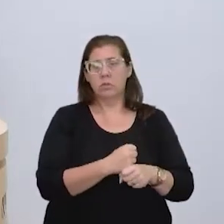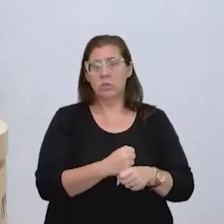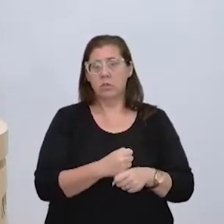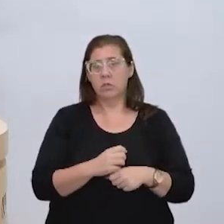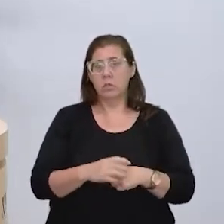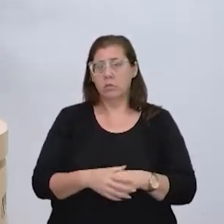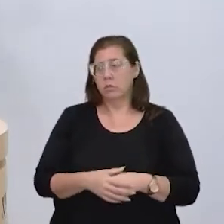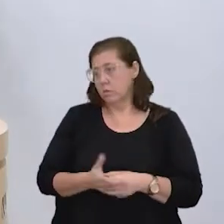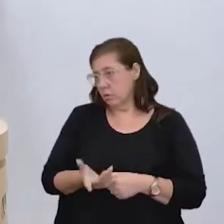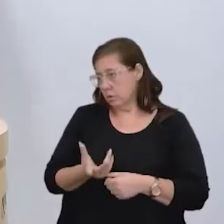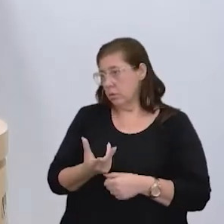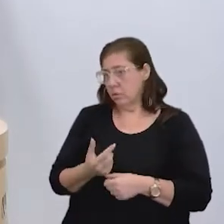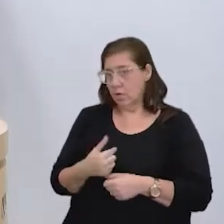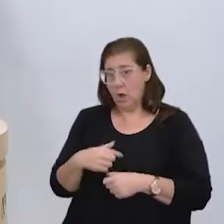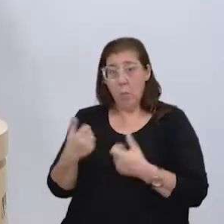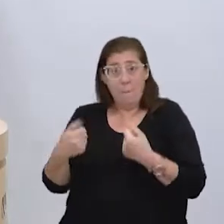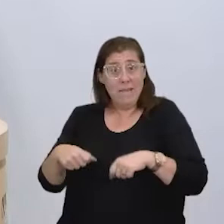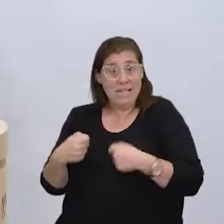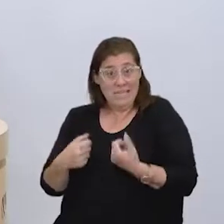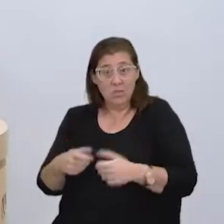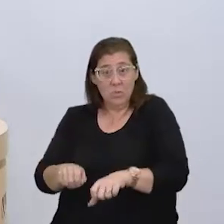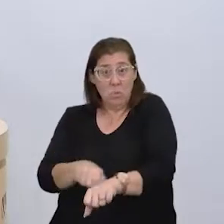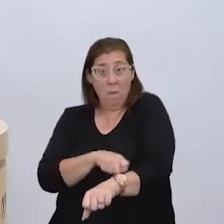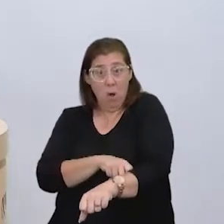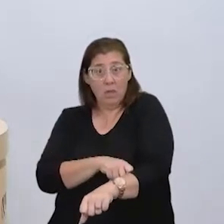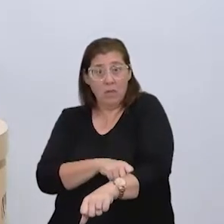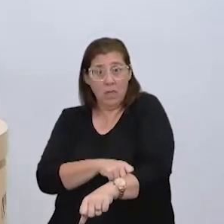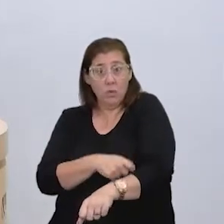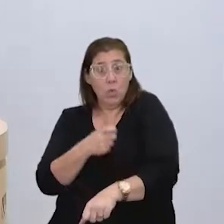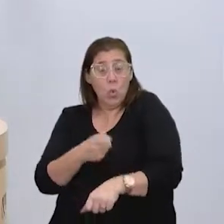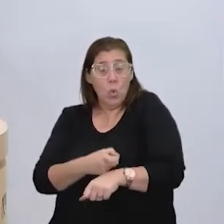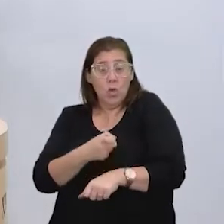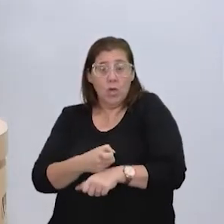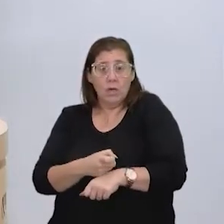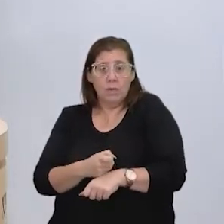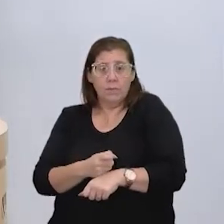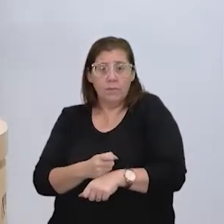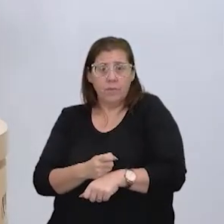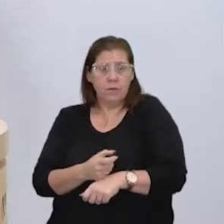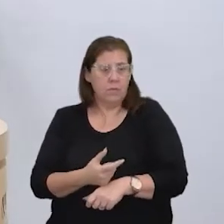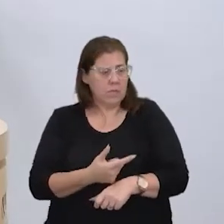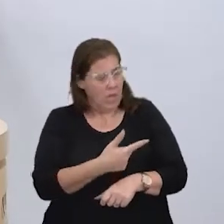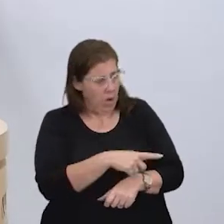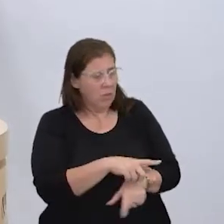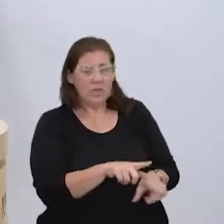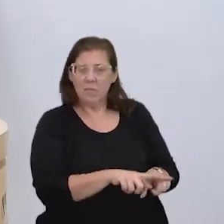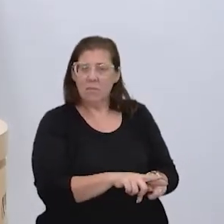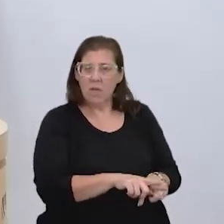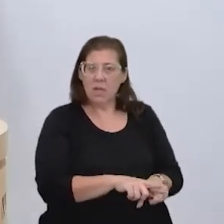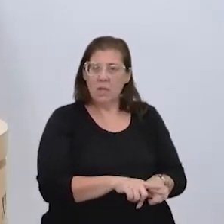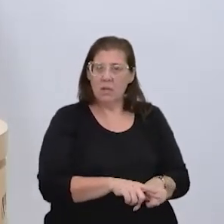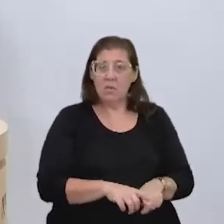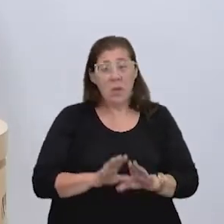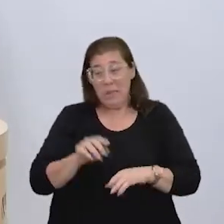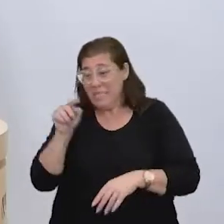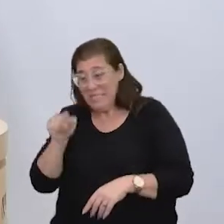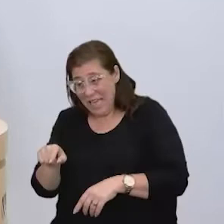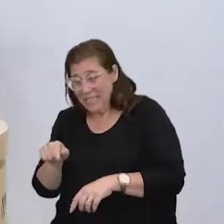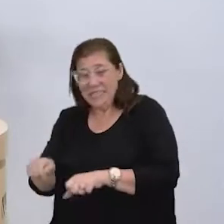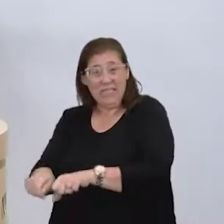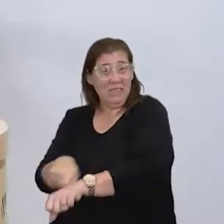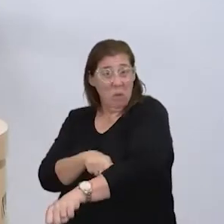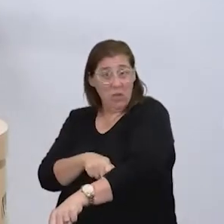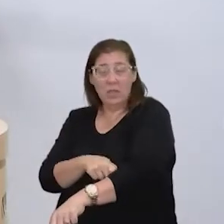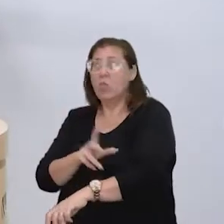aí eu falo, cara, eu preciso dessa bota, porque eu preciso de uma bota que dure. Mas a minha outra não durava? Durava, mas essa diz que dura pra